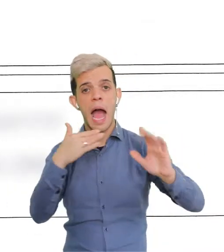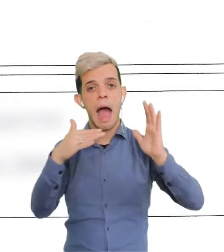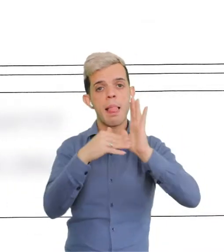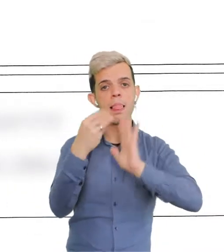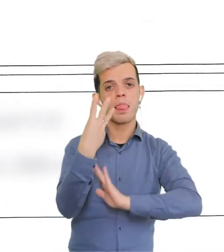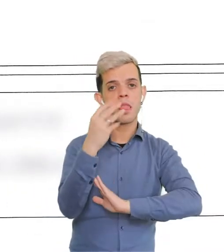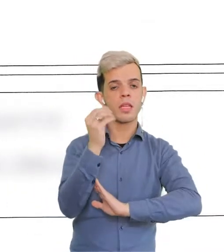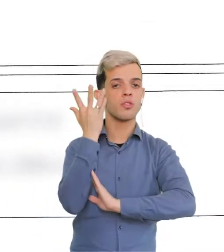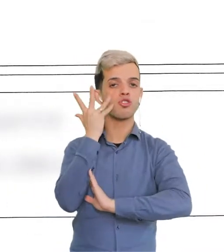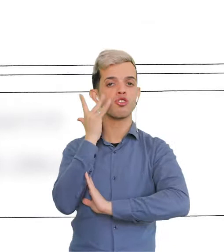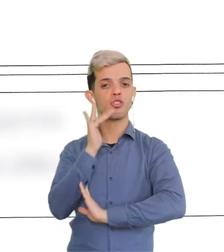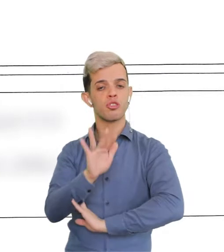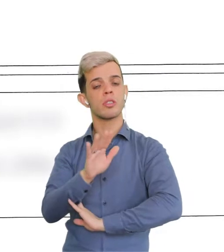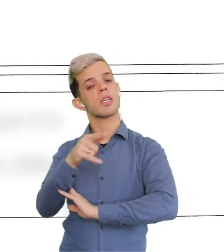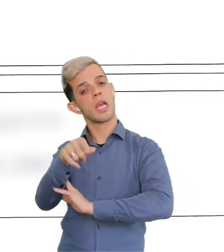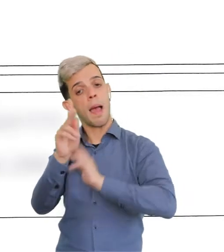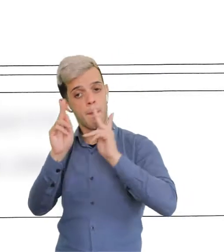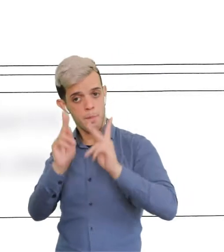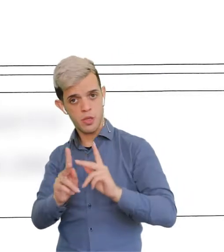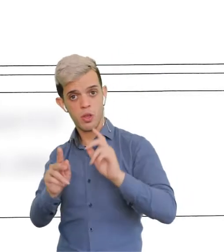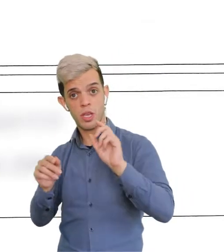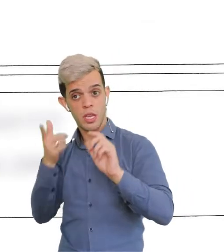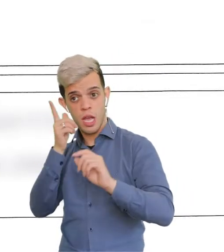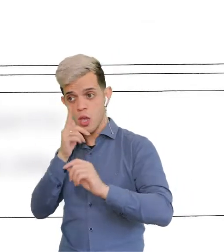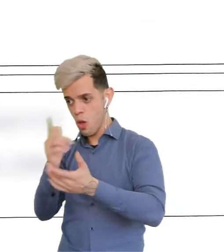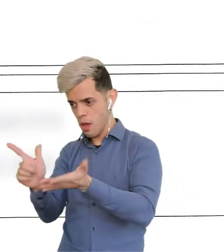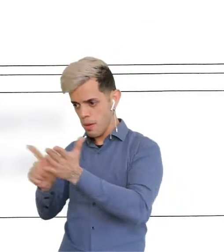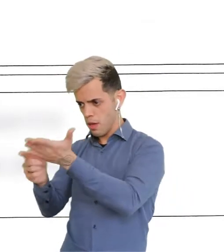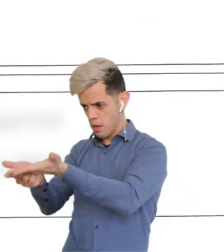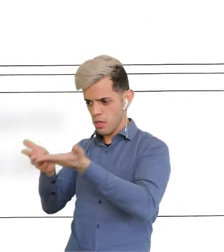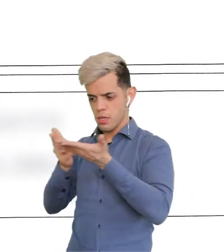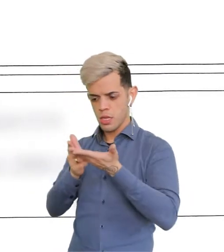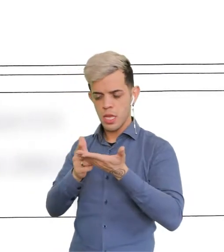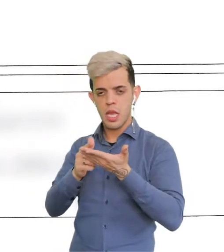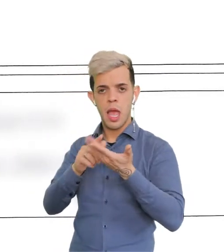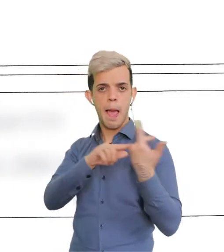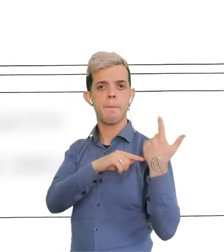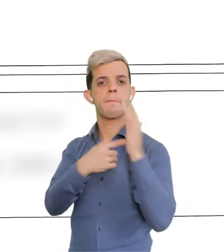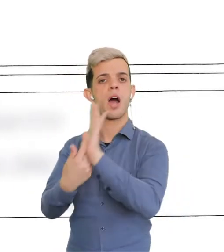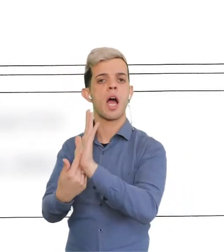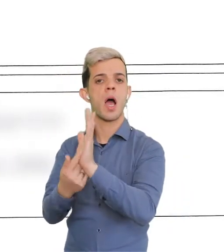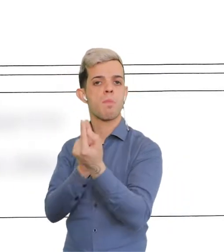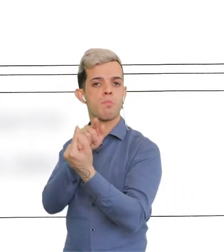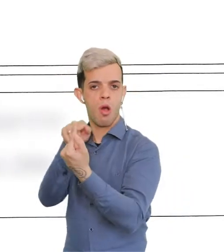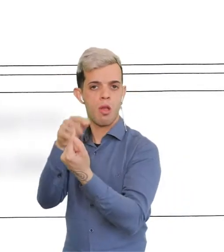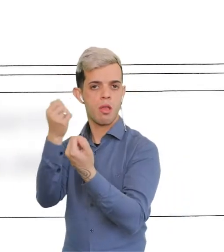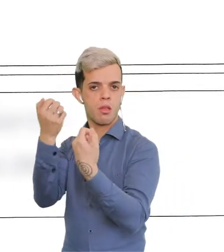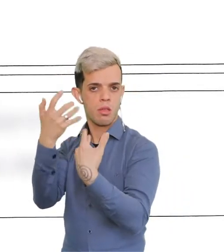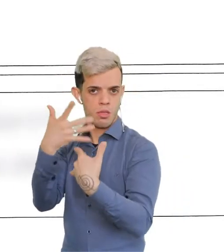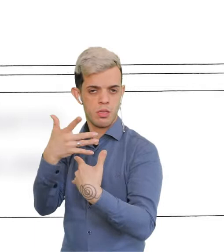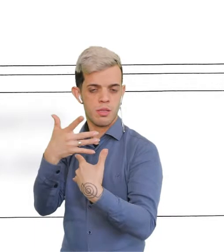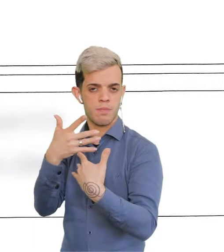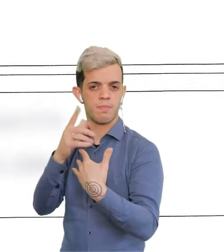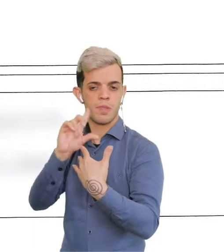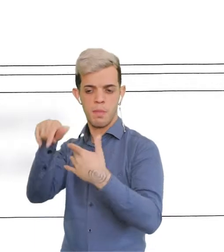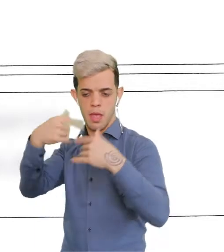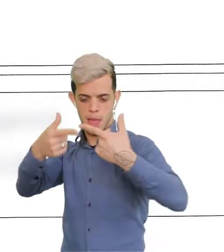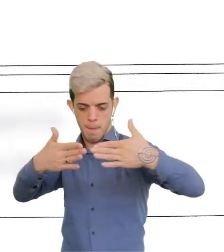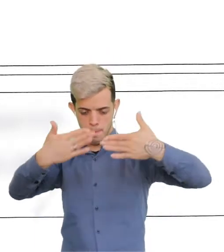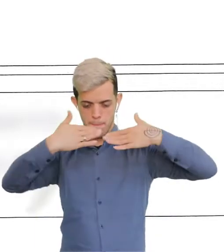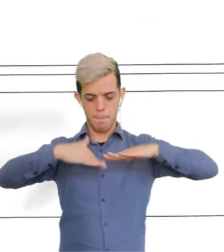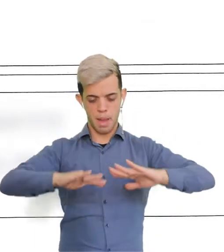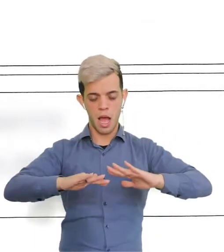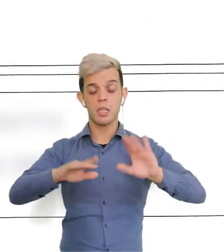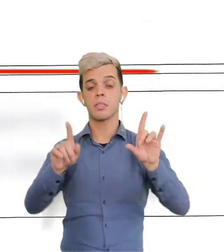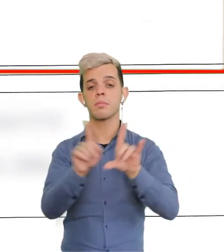estabelece o prazo de 30 dias para que o autuado apresente a defesa. Depois vai